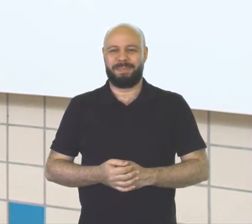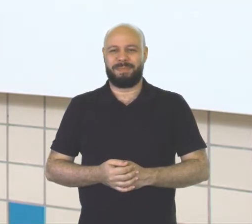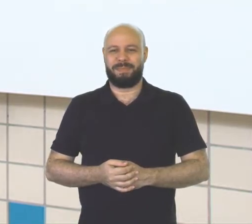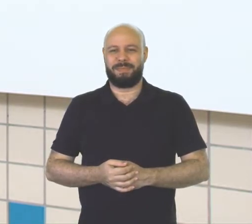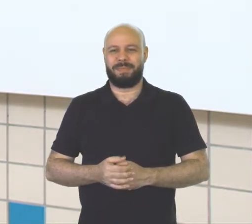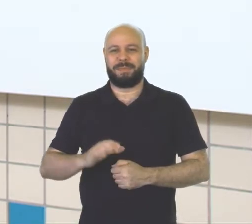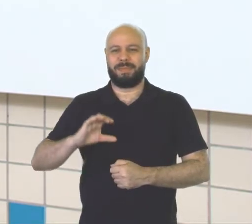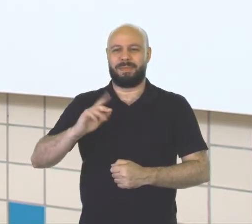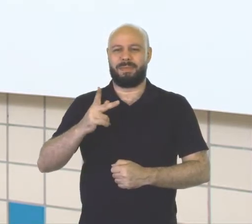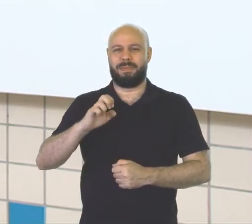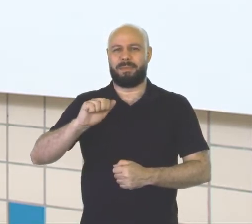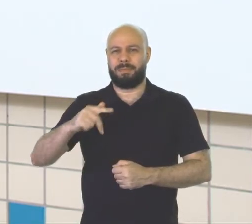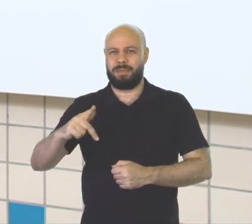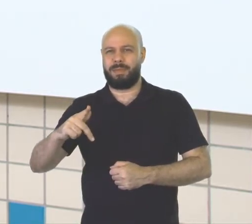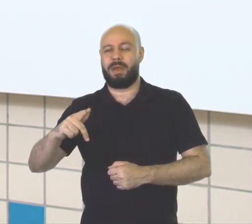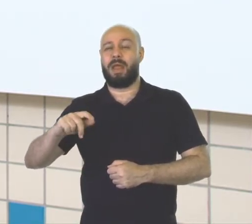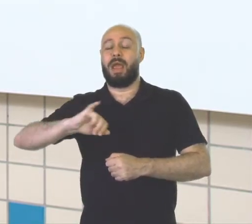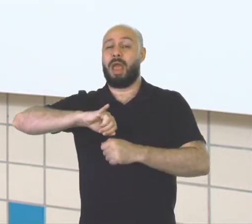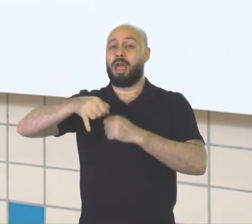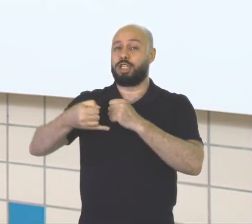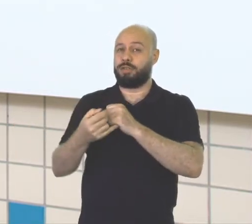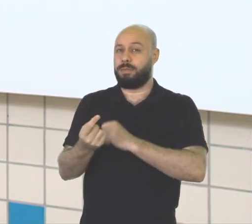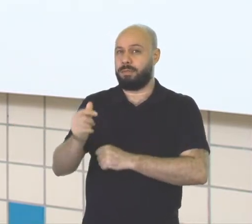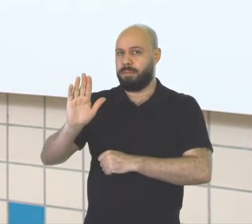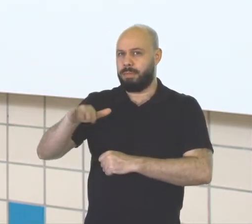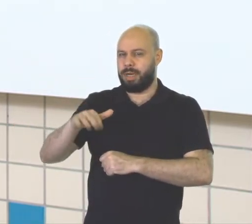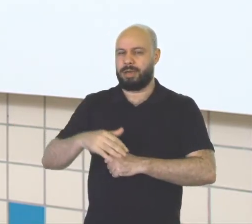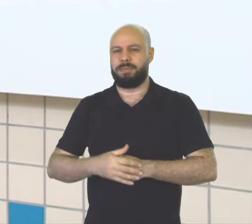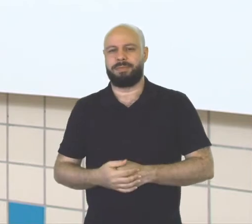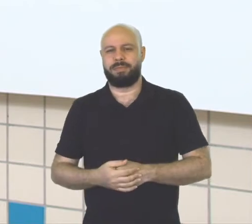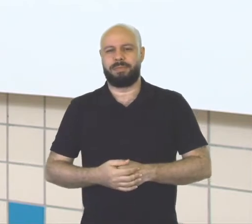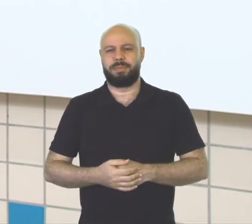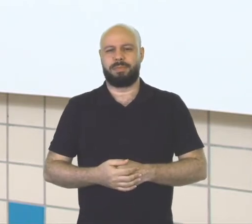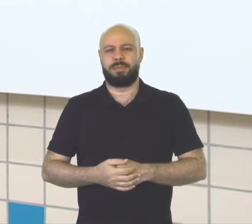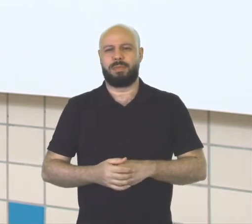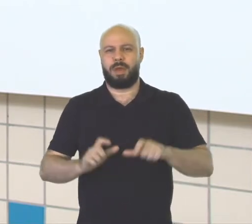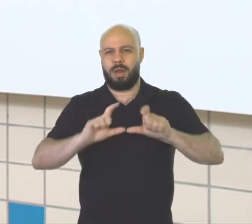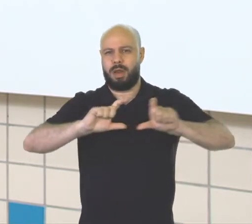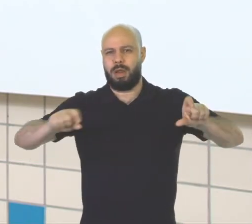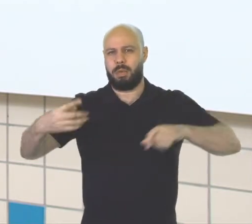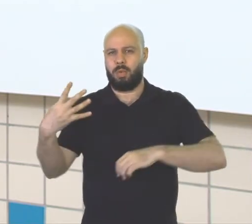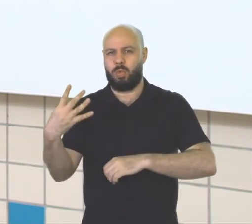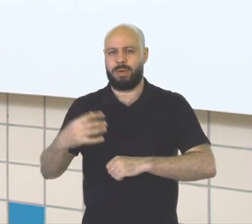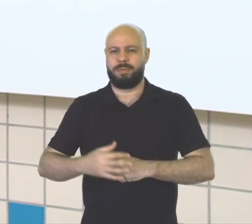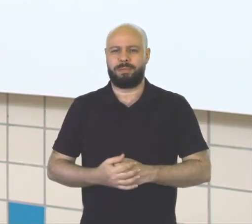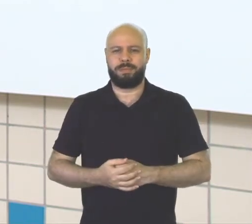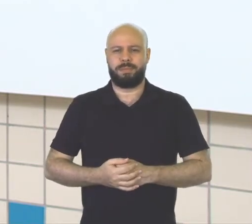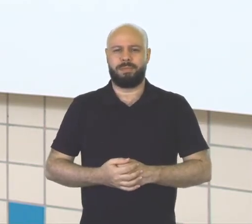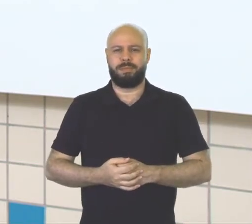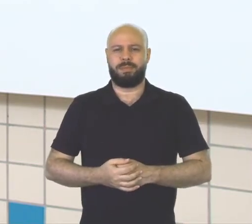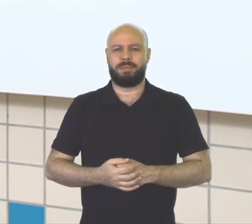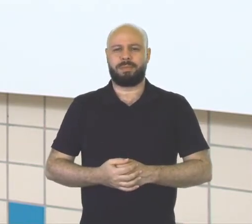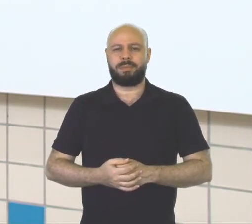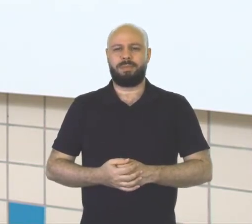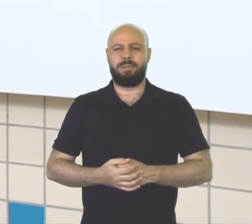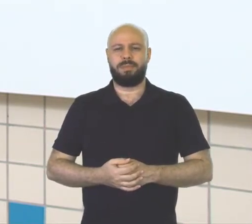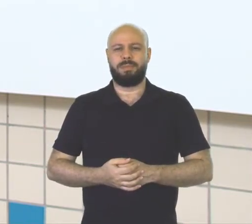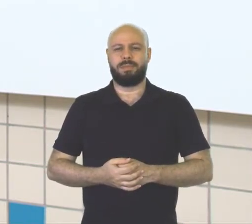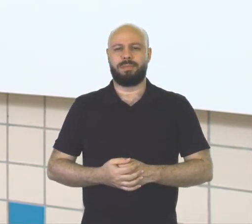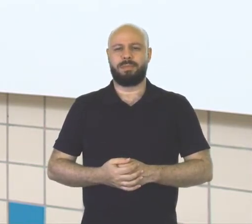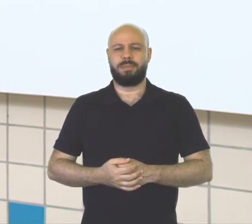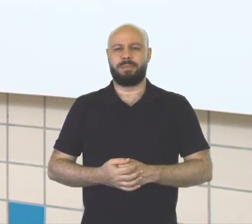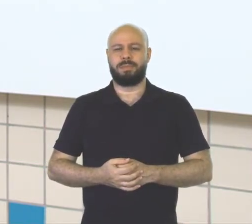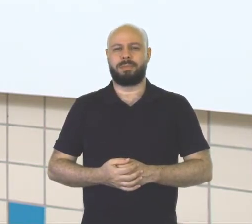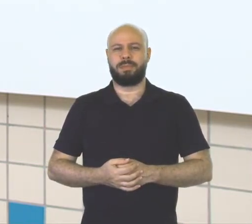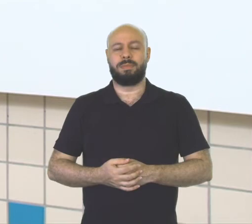Cheap é o adjetivo barato. Number four, a nossa frase aí número 4. She is